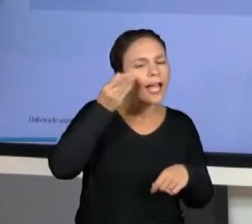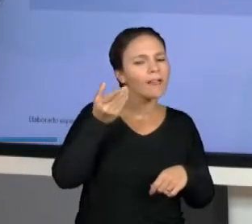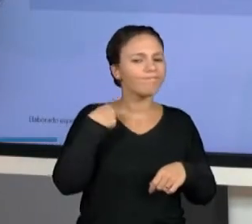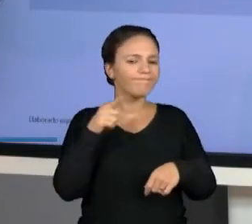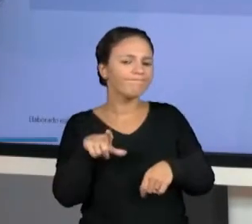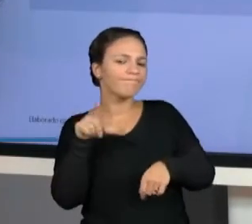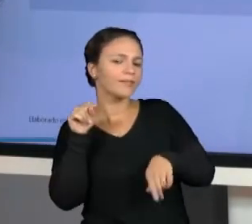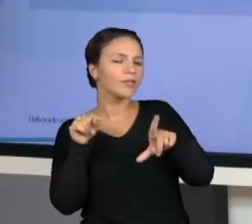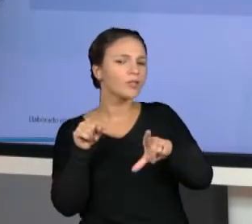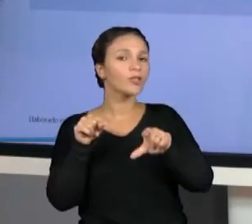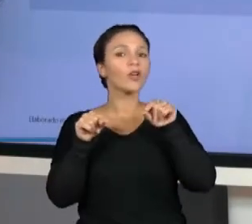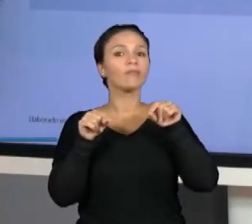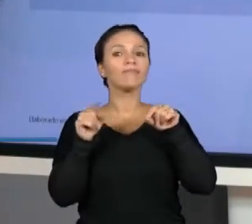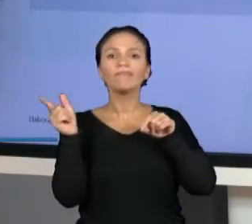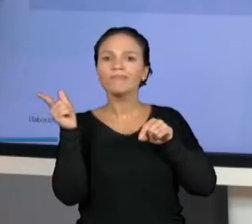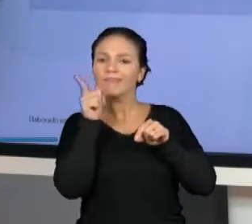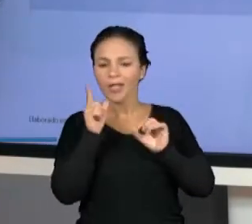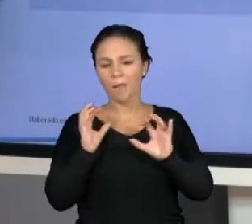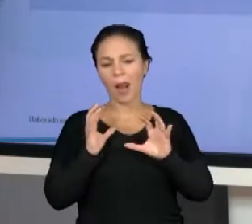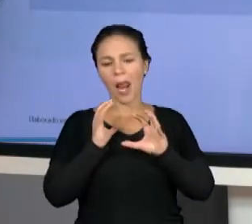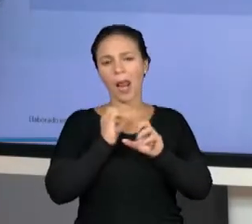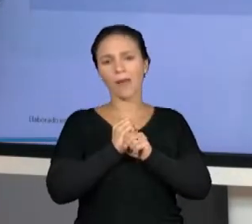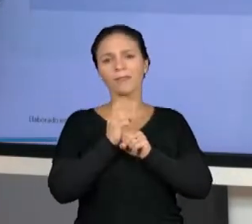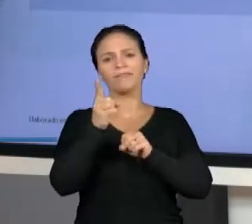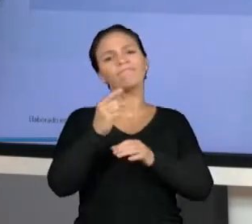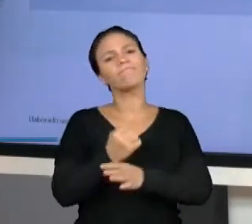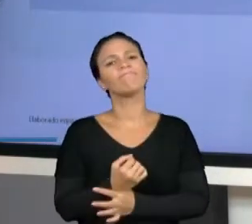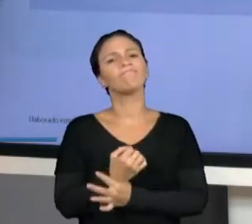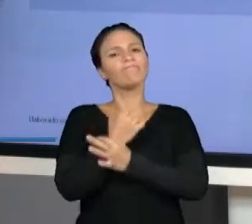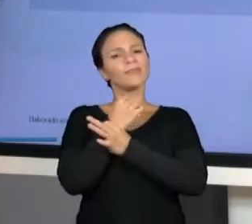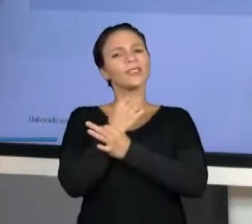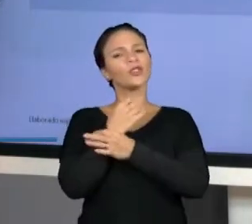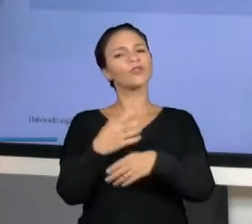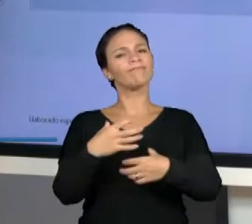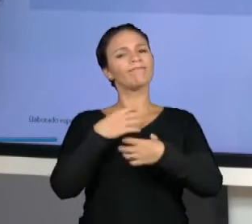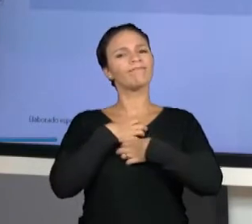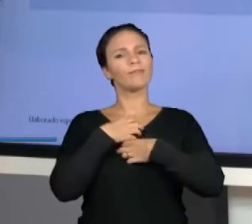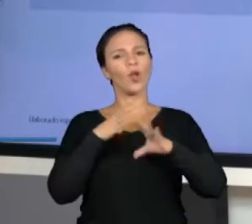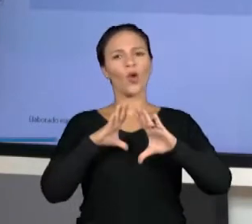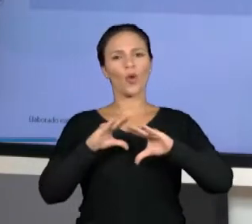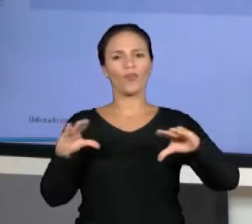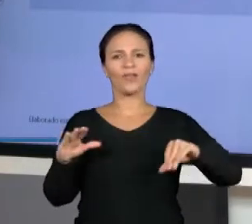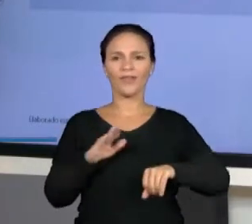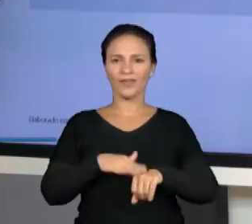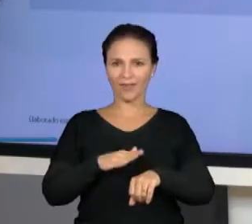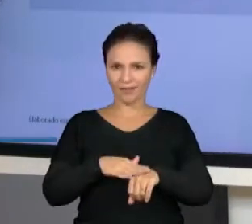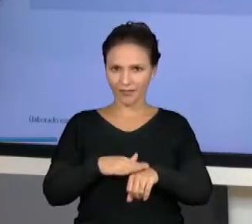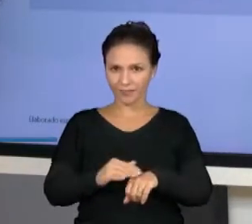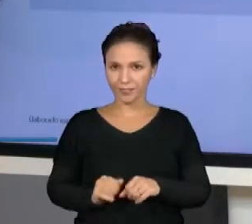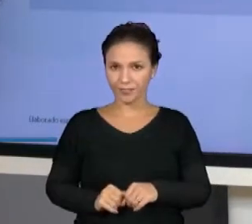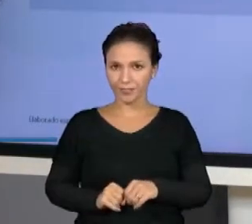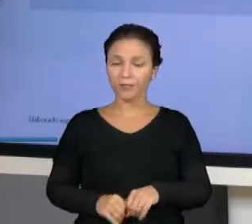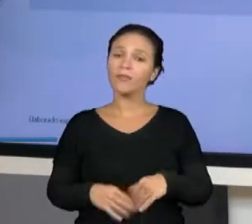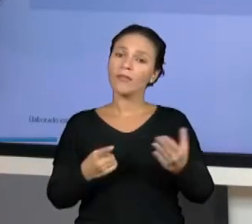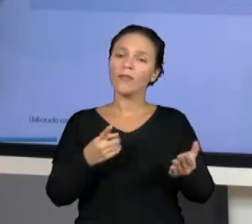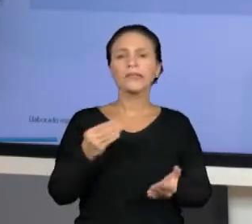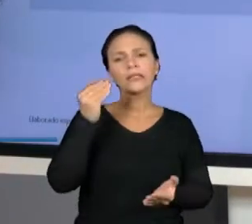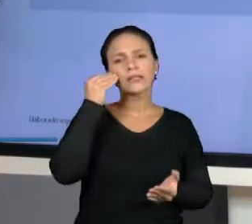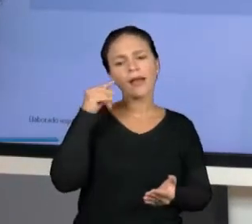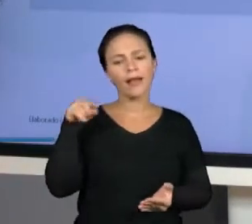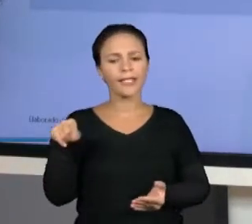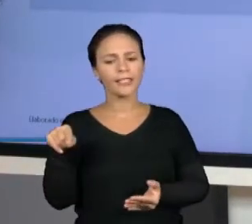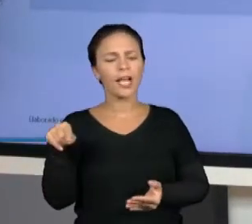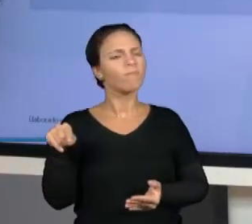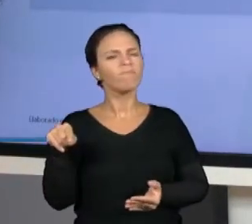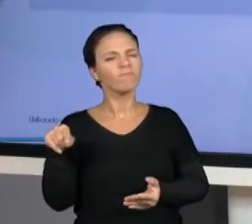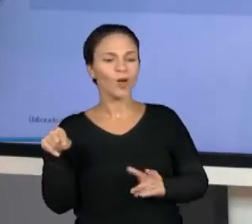utilizar essas estratégias, aquela que te deixar mais confortável para resolver. E aí você vai testando outras